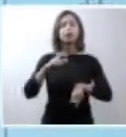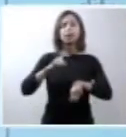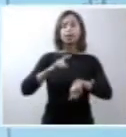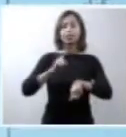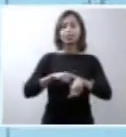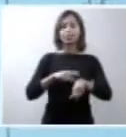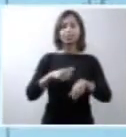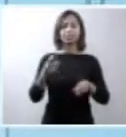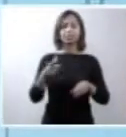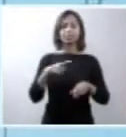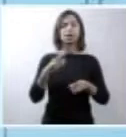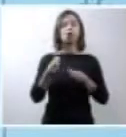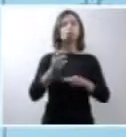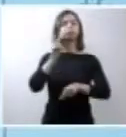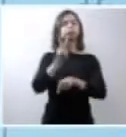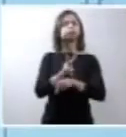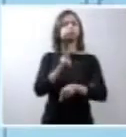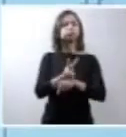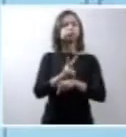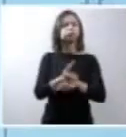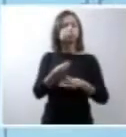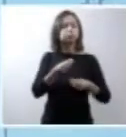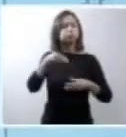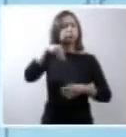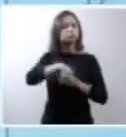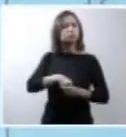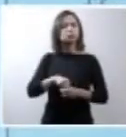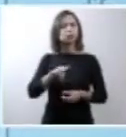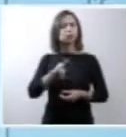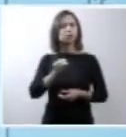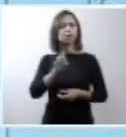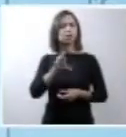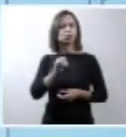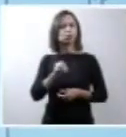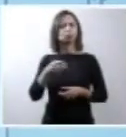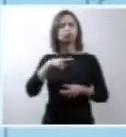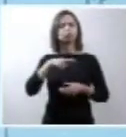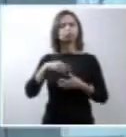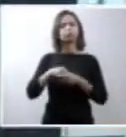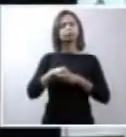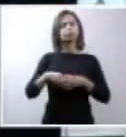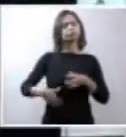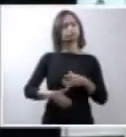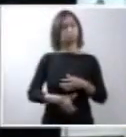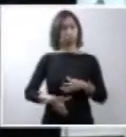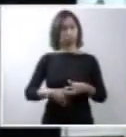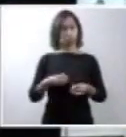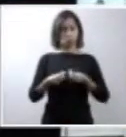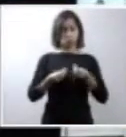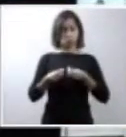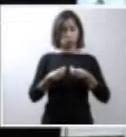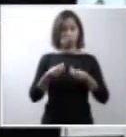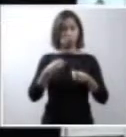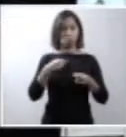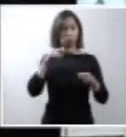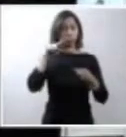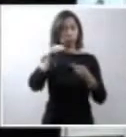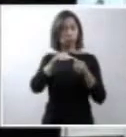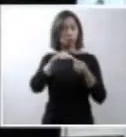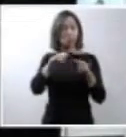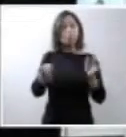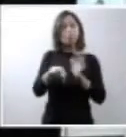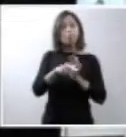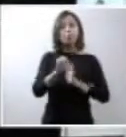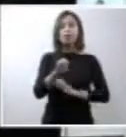Quem controlaria essa unidade? Quem controla essa unidade, sem dúvida nenhuma, do ponto de vista